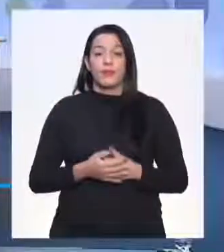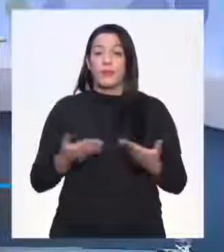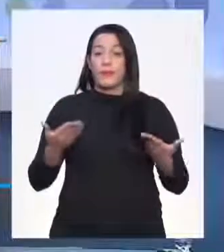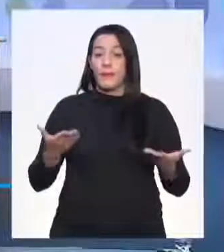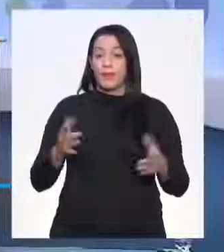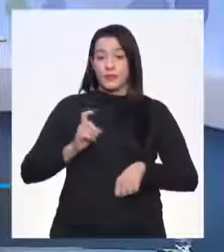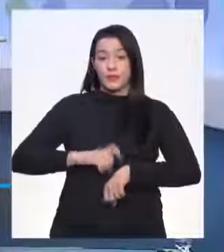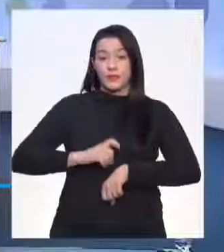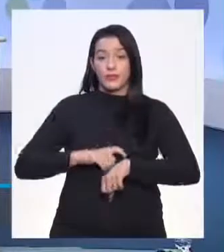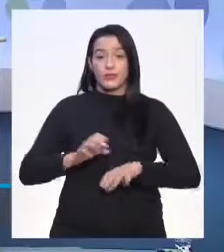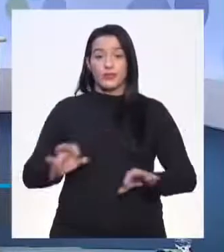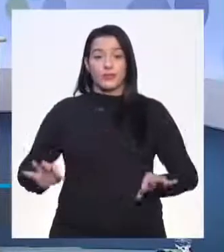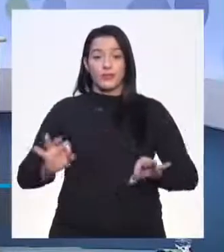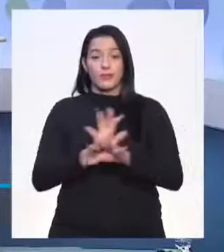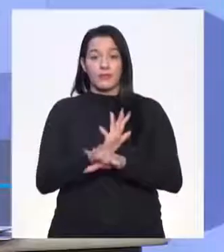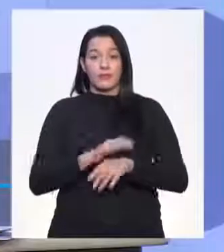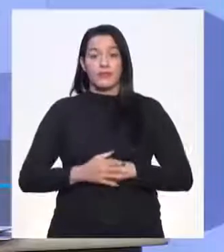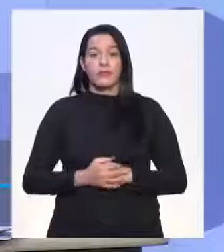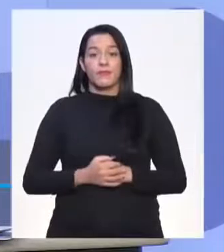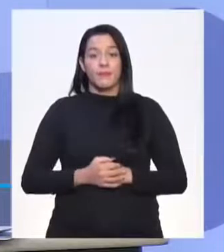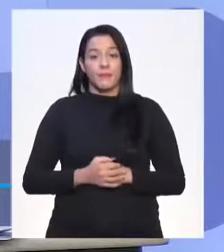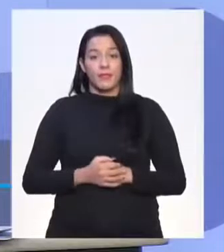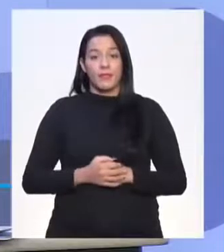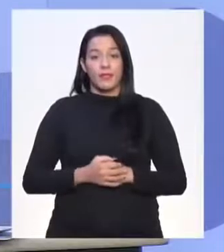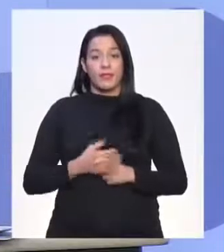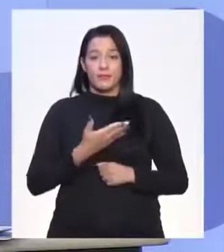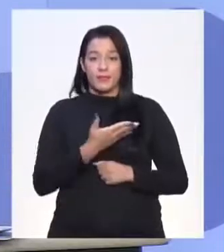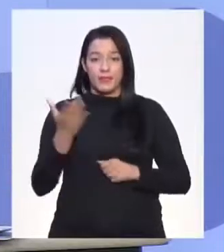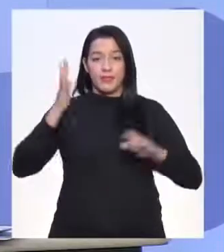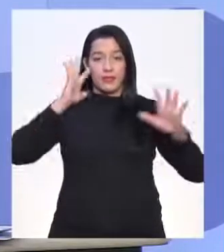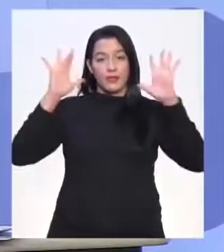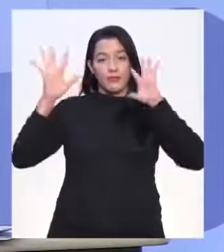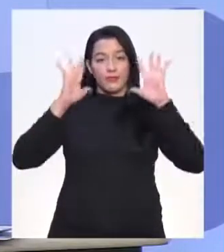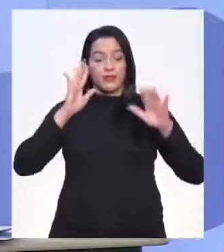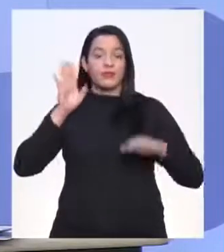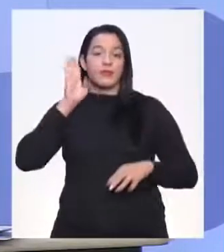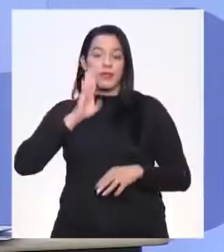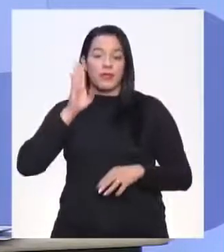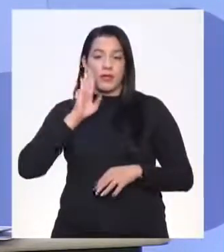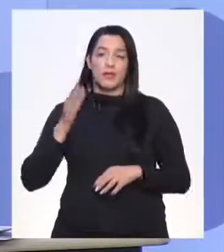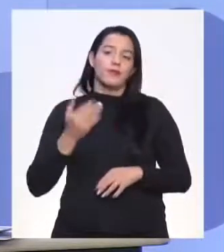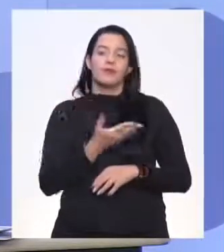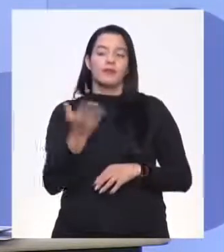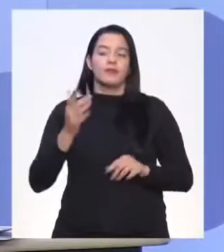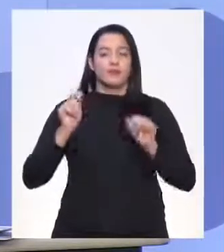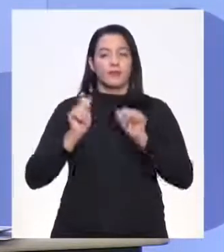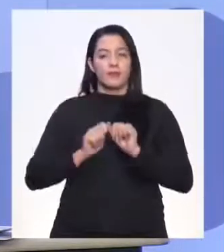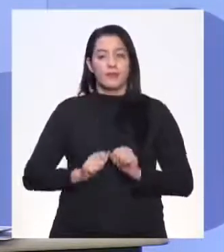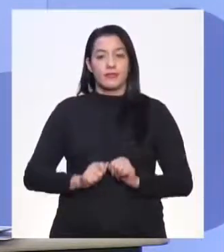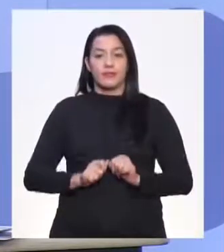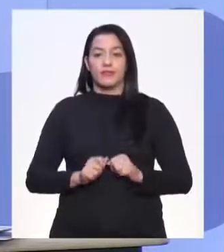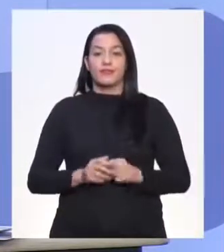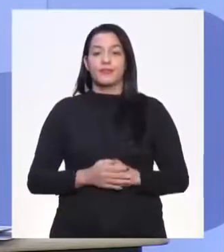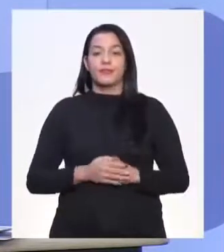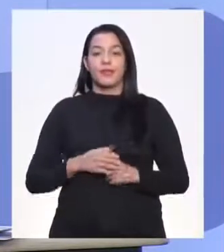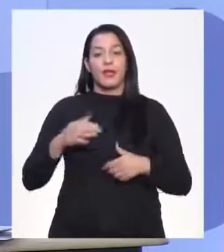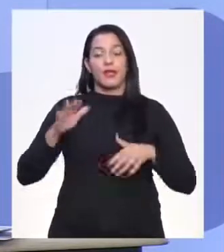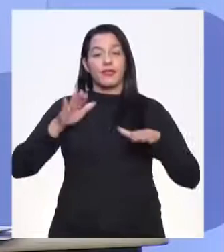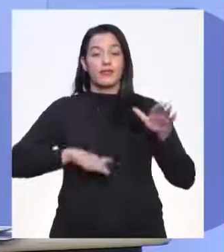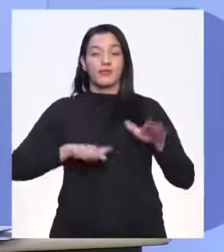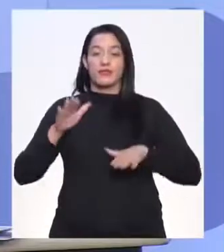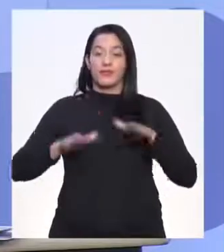nosso tempo acabou, mas é uma reflexão bem legal, é claro que às vezes é